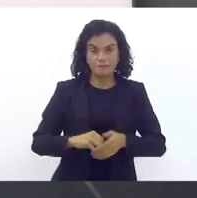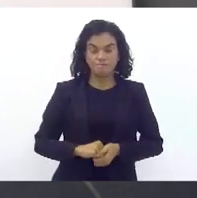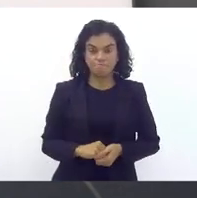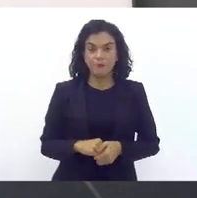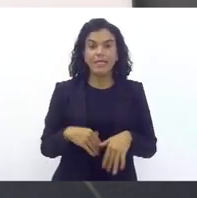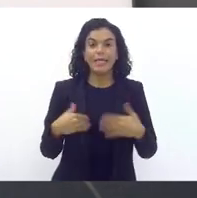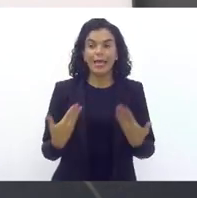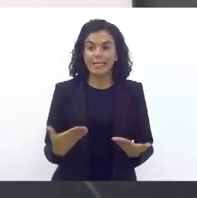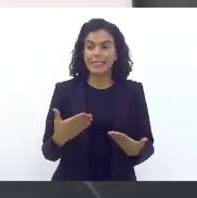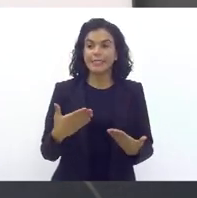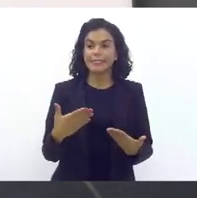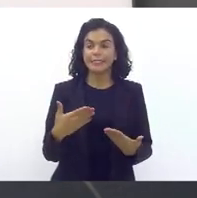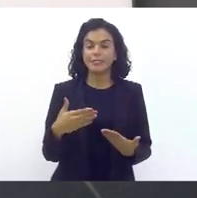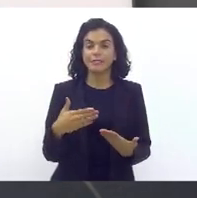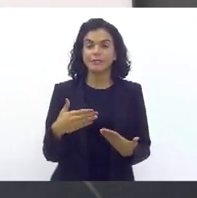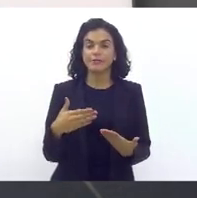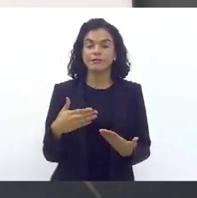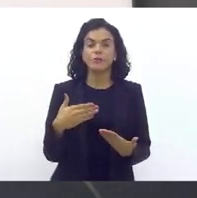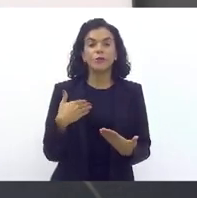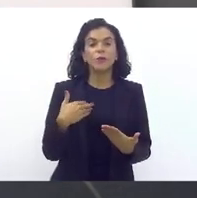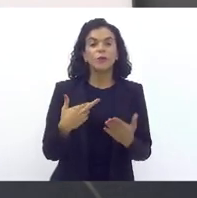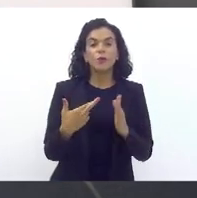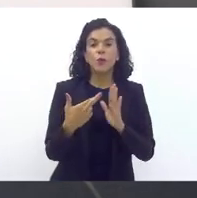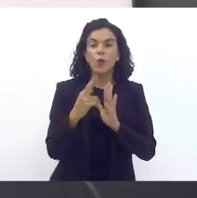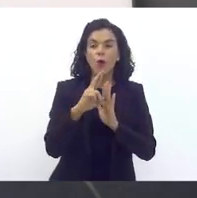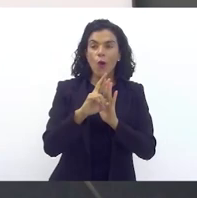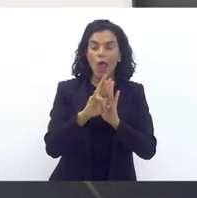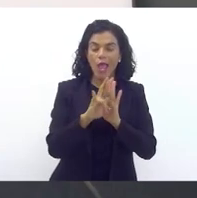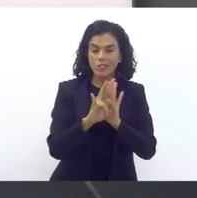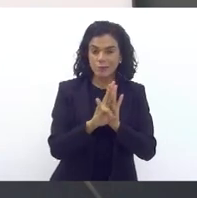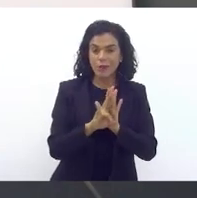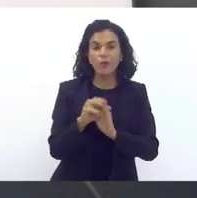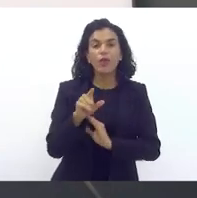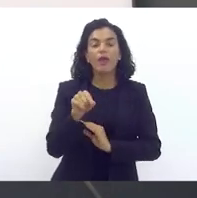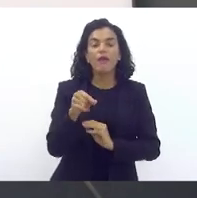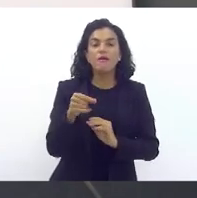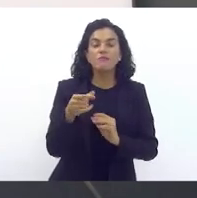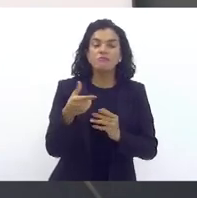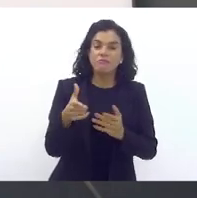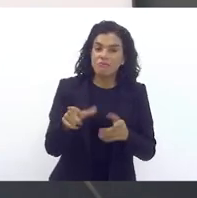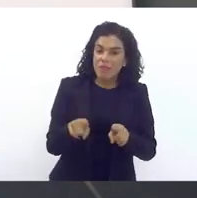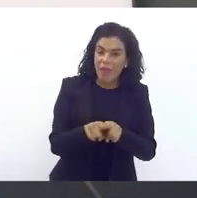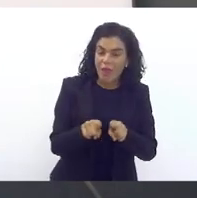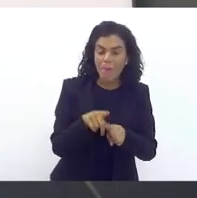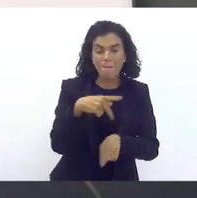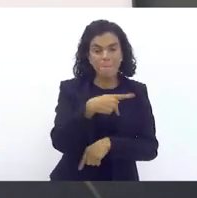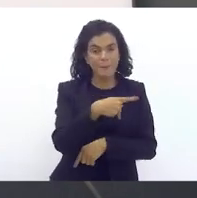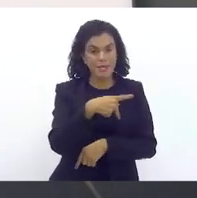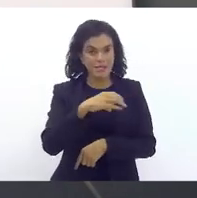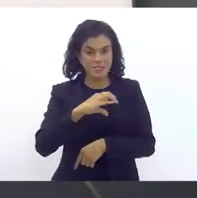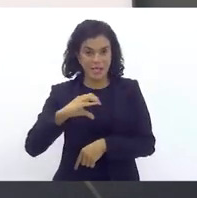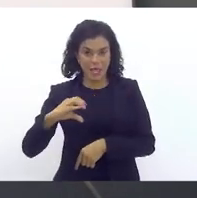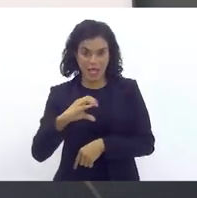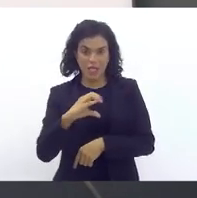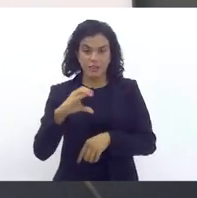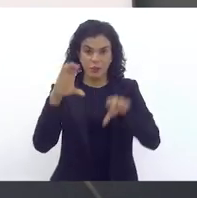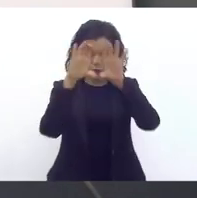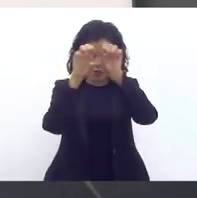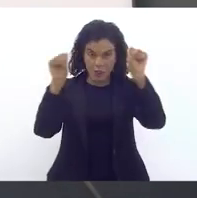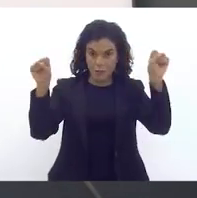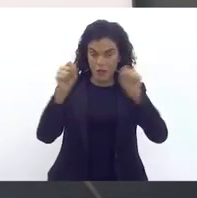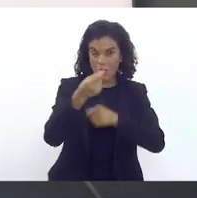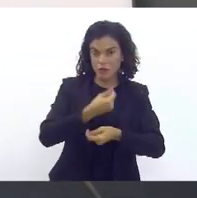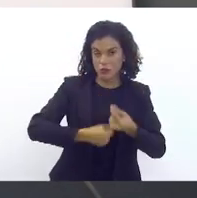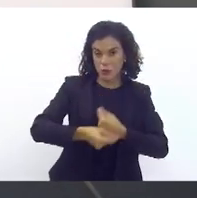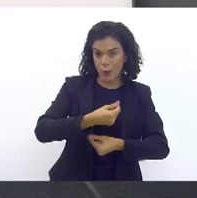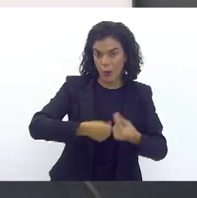E aí a gente vê, no regime de recuperação fiscal novo, ressalva para o PCCS do Tribunal de Contas, ressalva